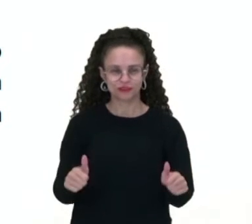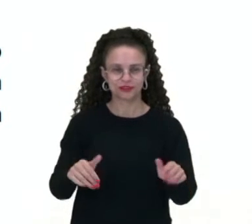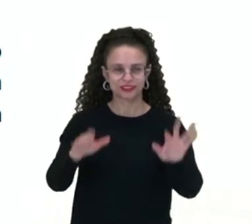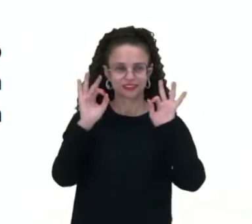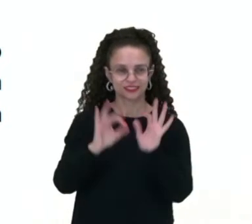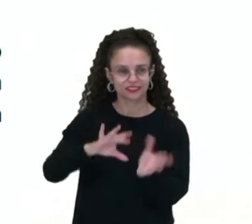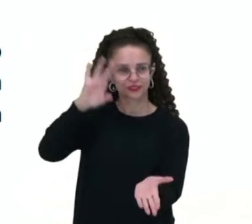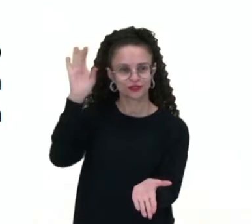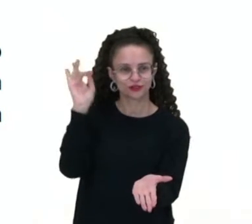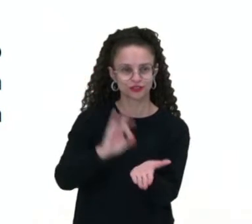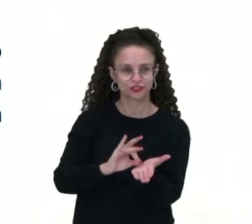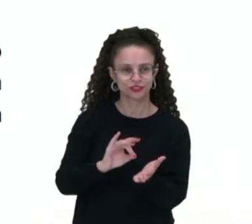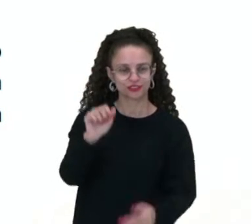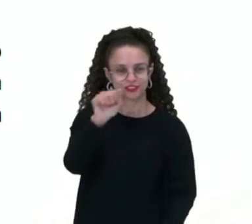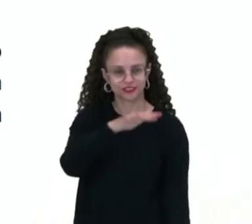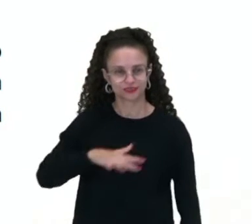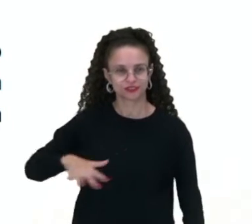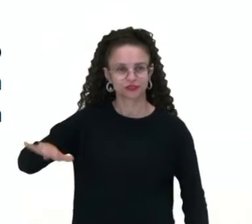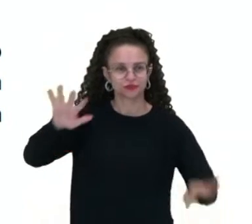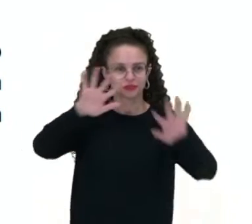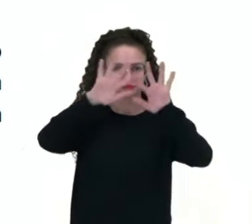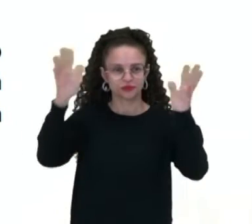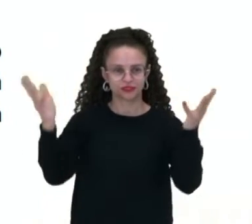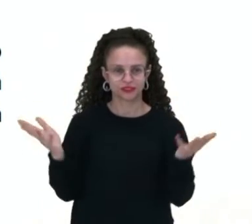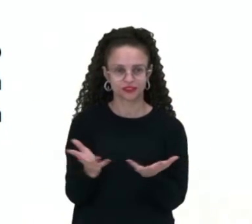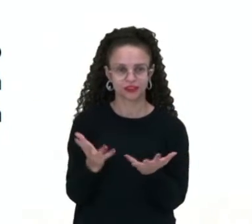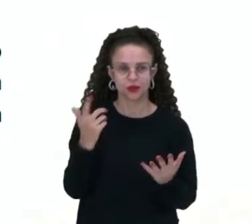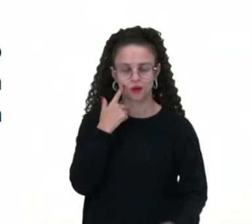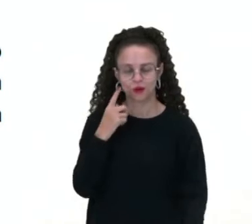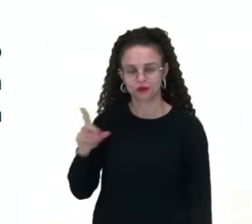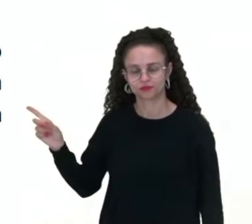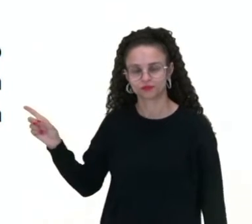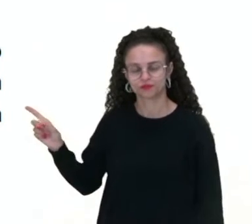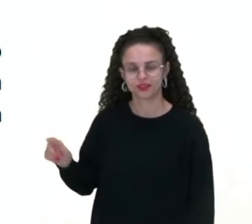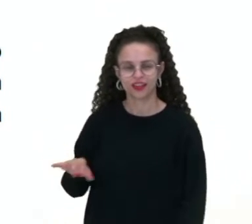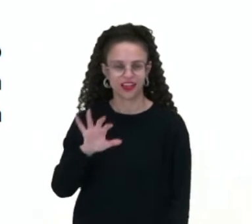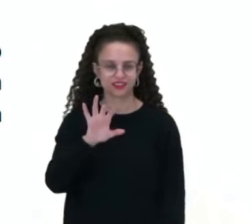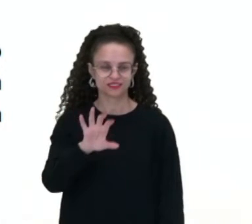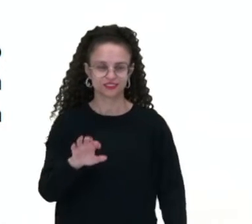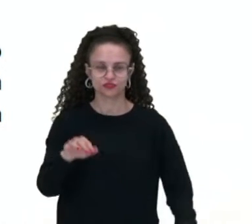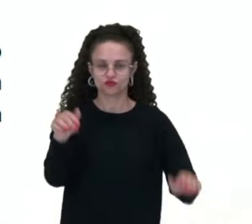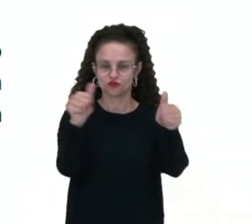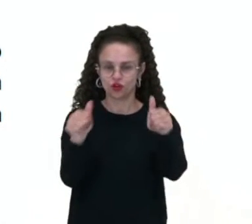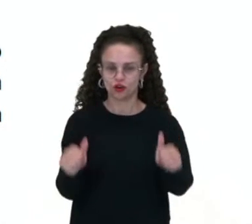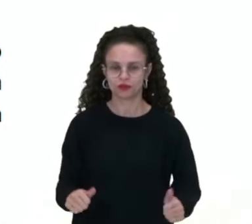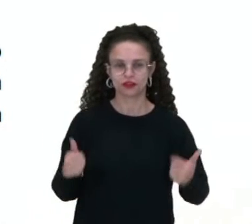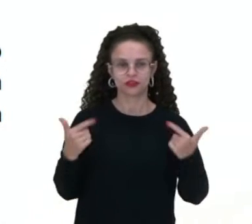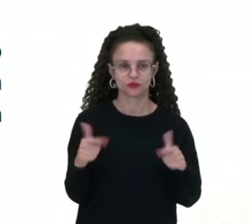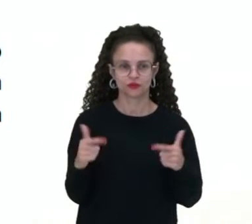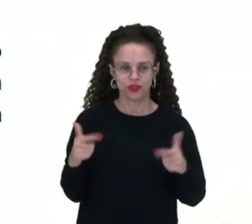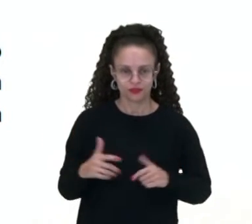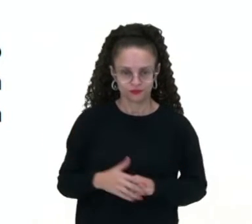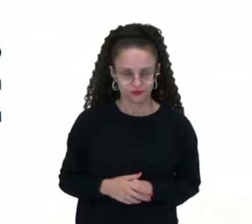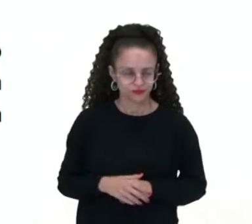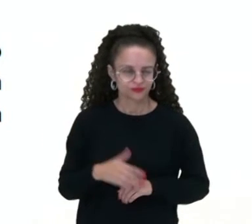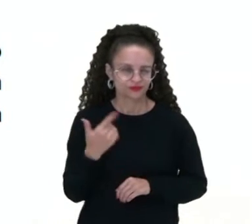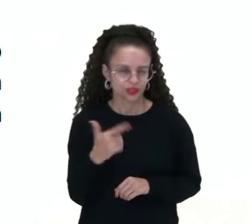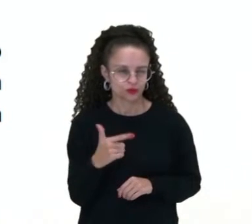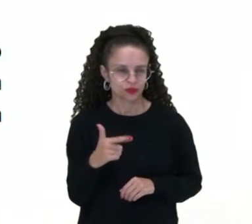original da superfície do planeta. Olha só, então um mapa anamorfo, né, ele tem uma anamorfose, ou seja,